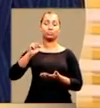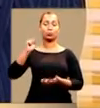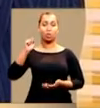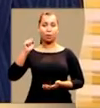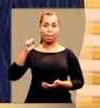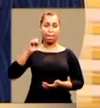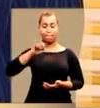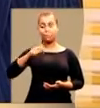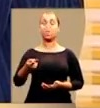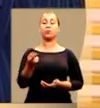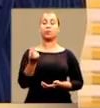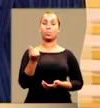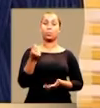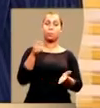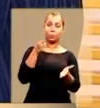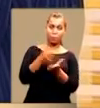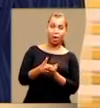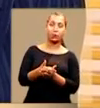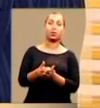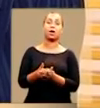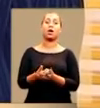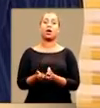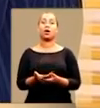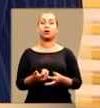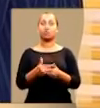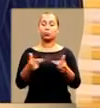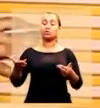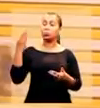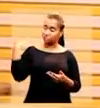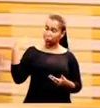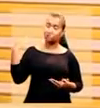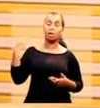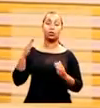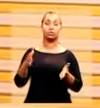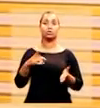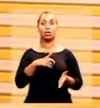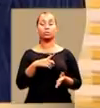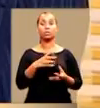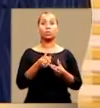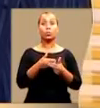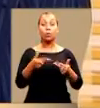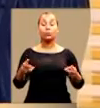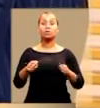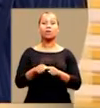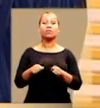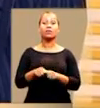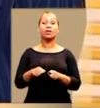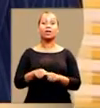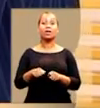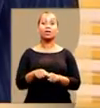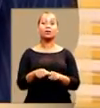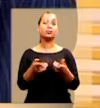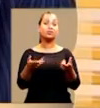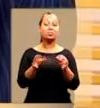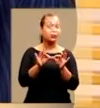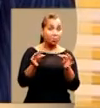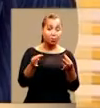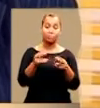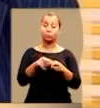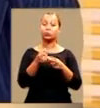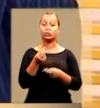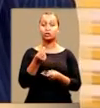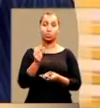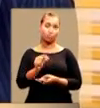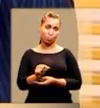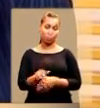de conta para atrasados que tinha que pagar. Compromissos assumidos anteriormente, né? E a gente fez muita coisa do ponto de vista do pequeno